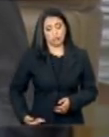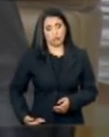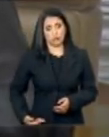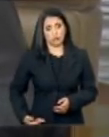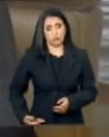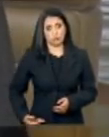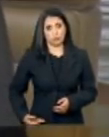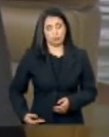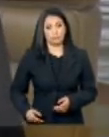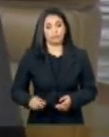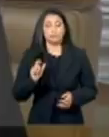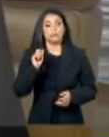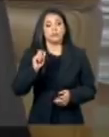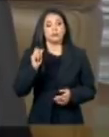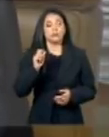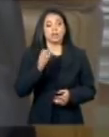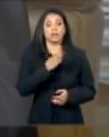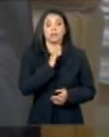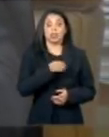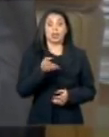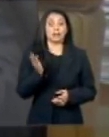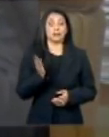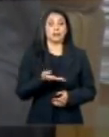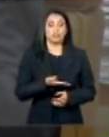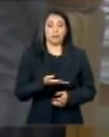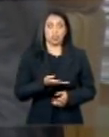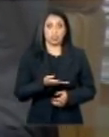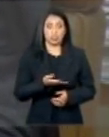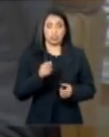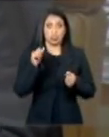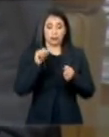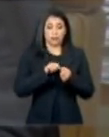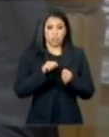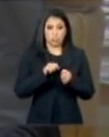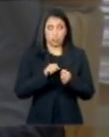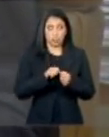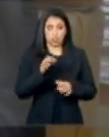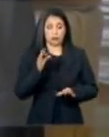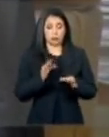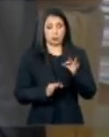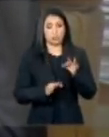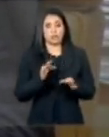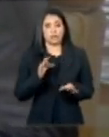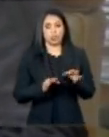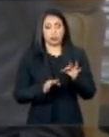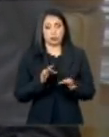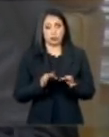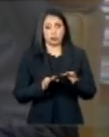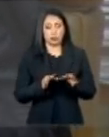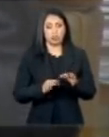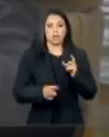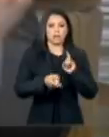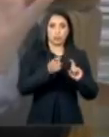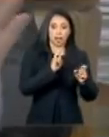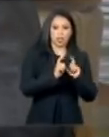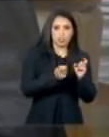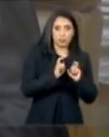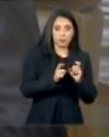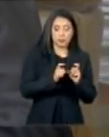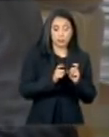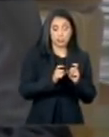em que a invalidação afetar a situação jurídica quer do administrado quer